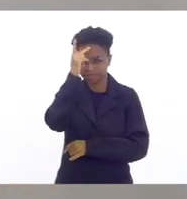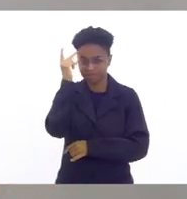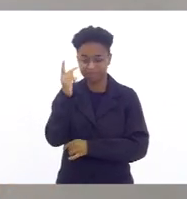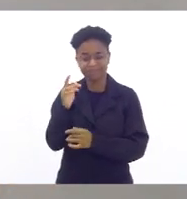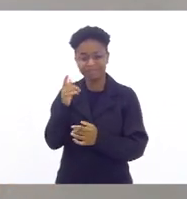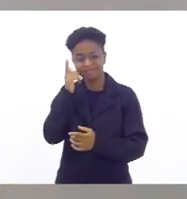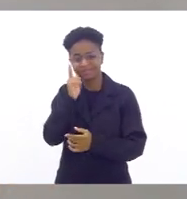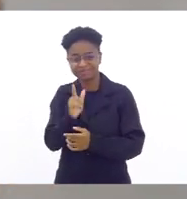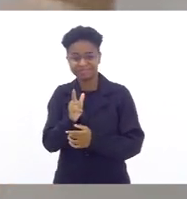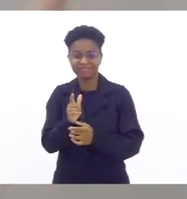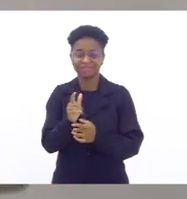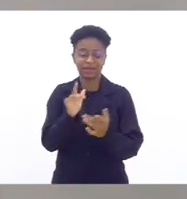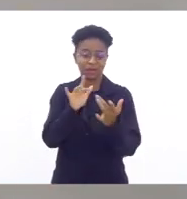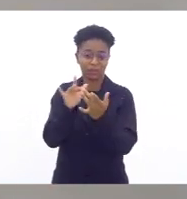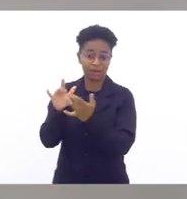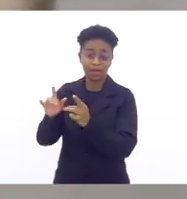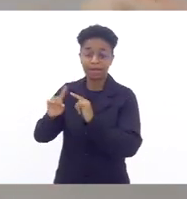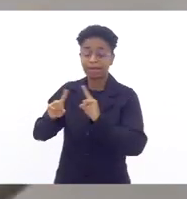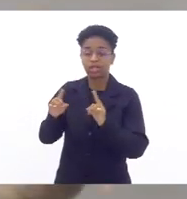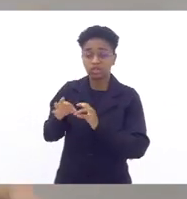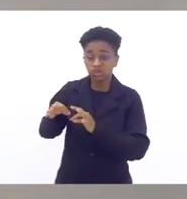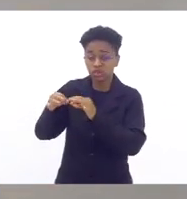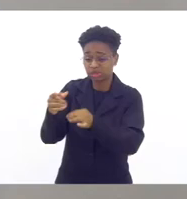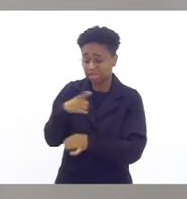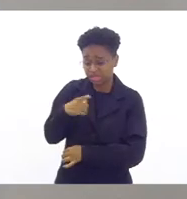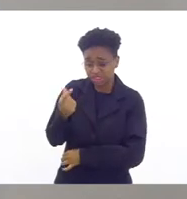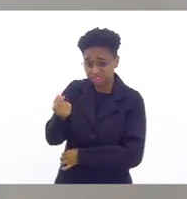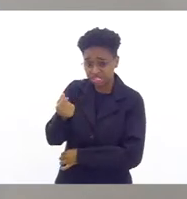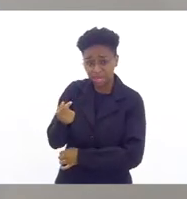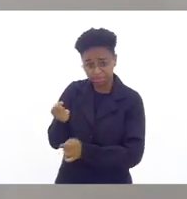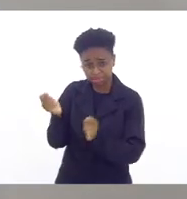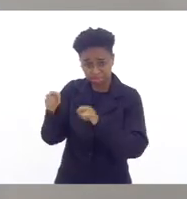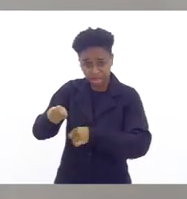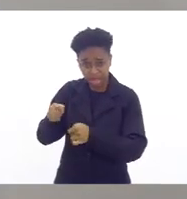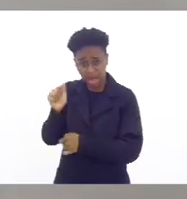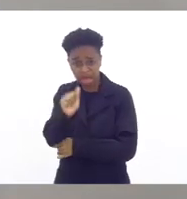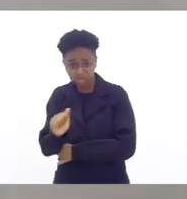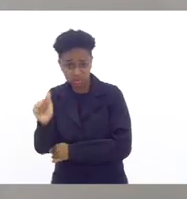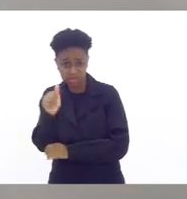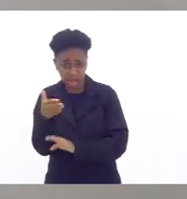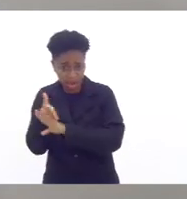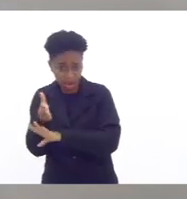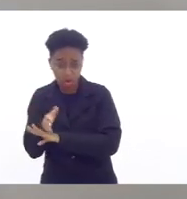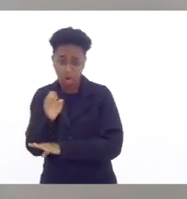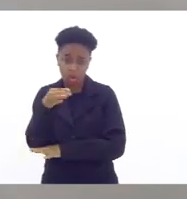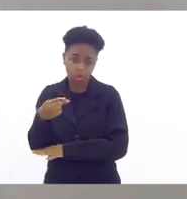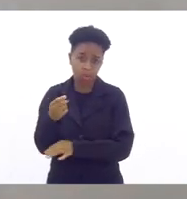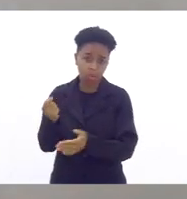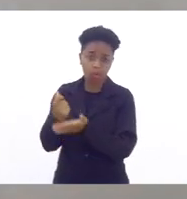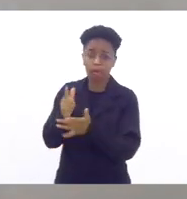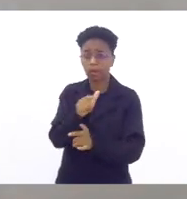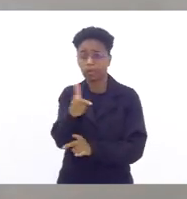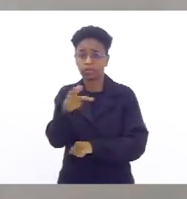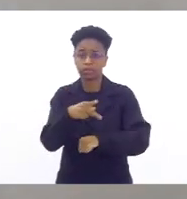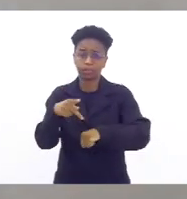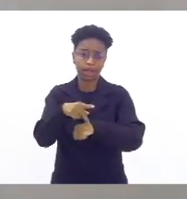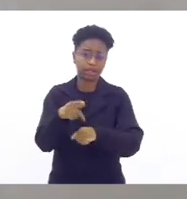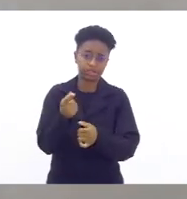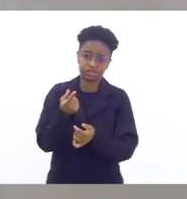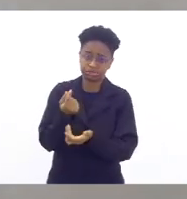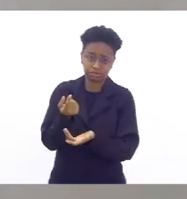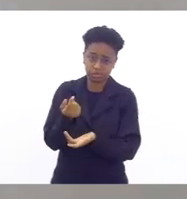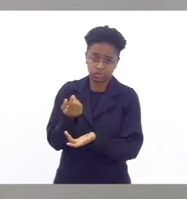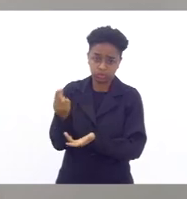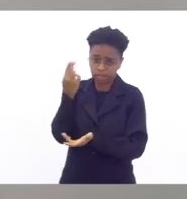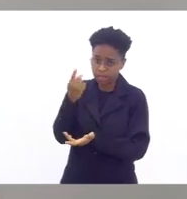acessibilizar naquele momento porque nem todo mundo tem um dinheiro para se associar nem todo mundo tem um dinheiro para as vezes ter que importar um óleo nem todo mundo tem dinheiro para